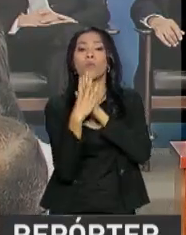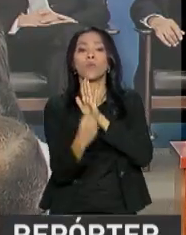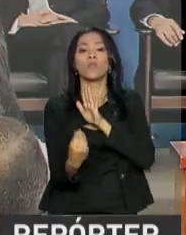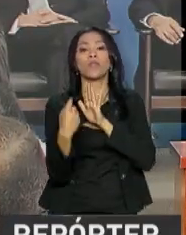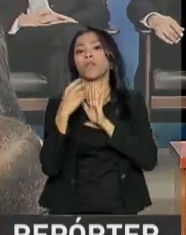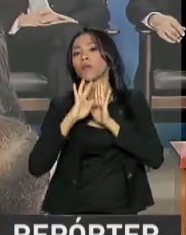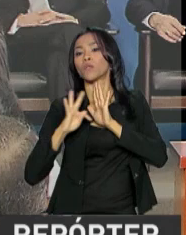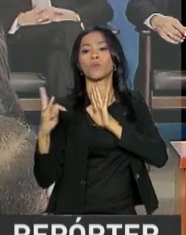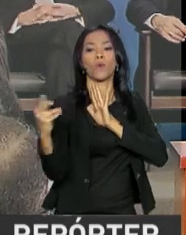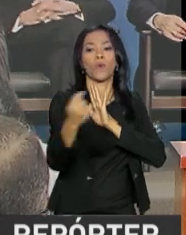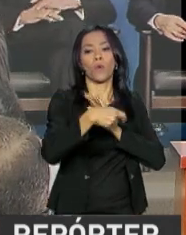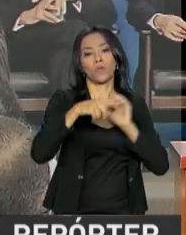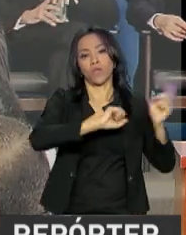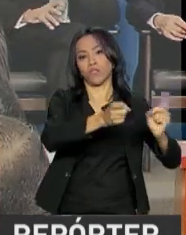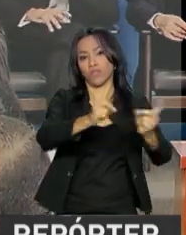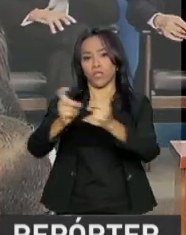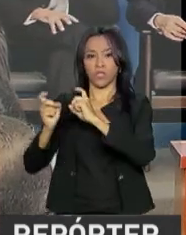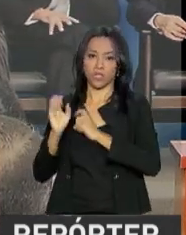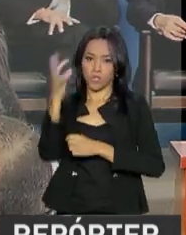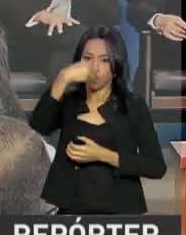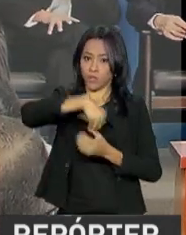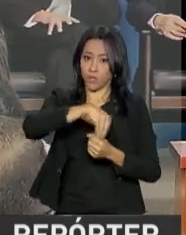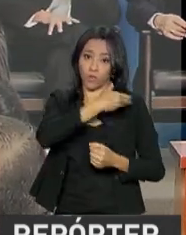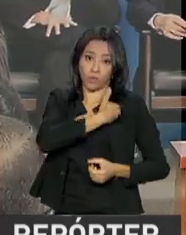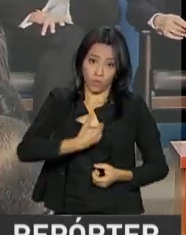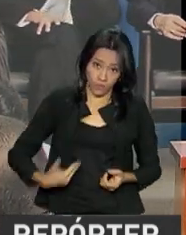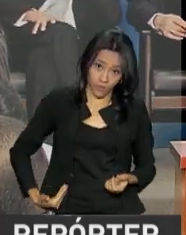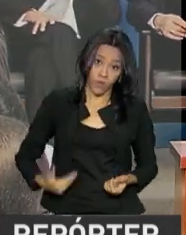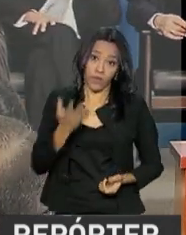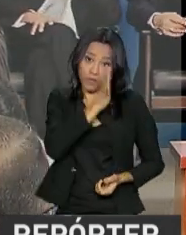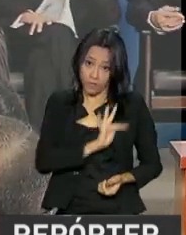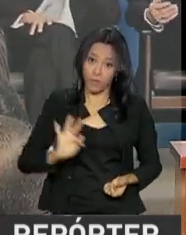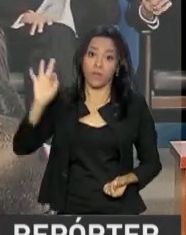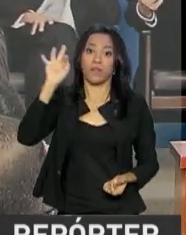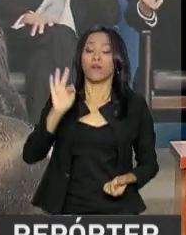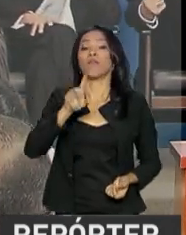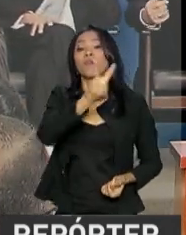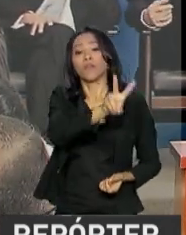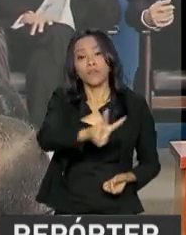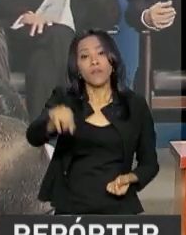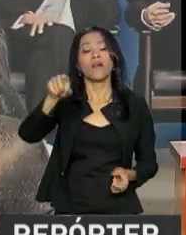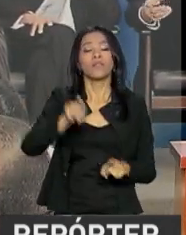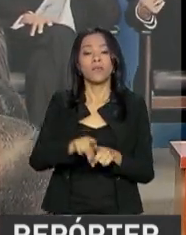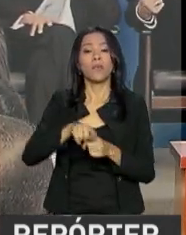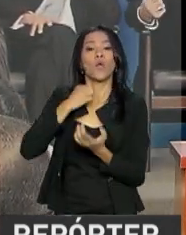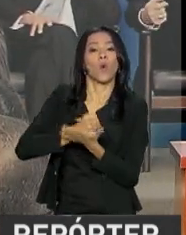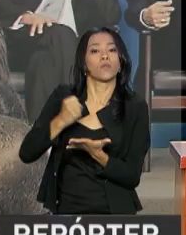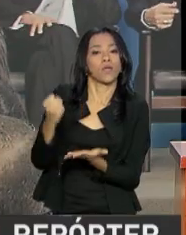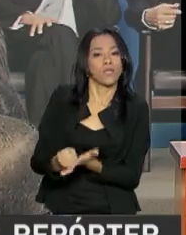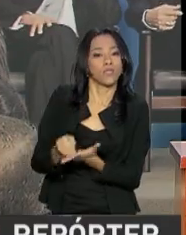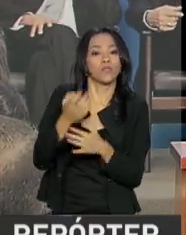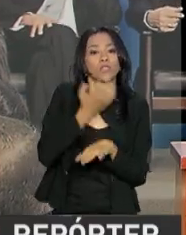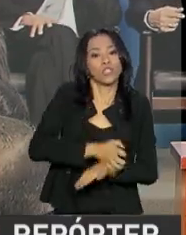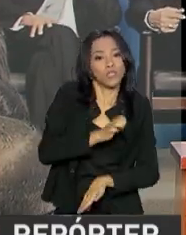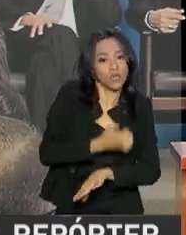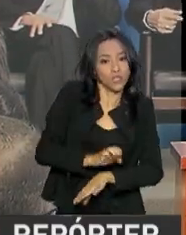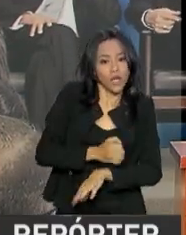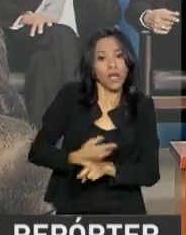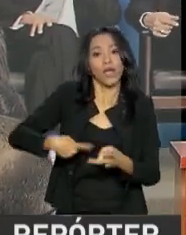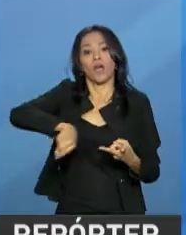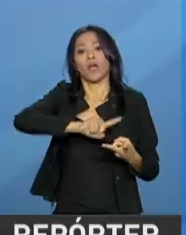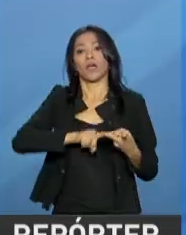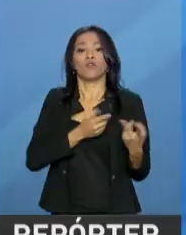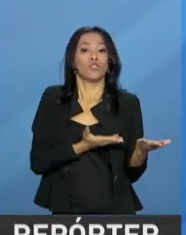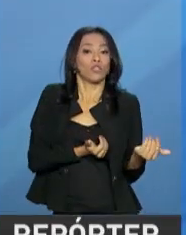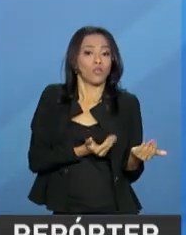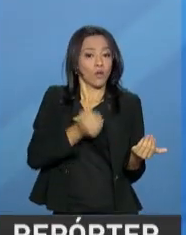e sociedades de economia mista controladas pela união e vai valer para a contratação de estagiários e jovens aprendizes